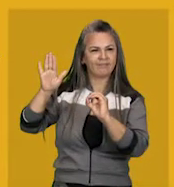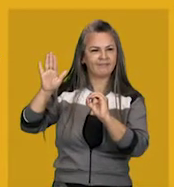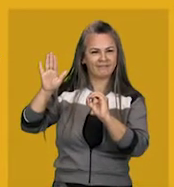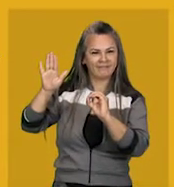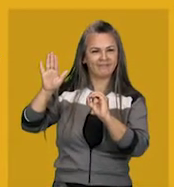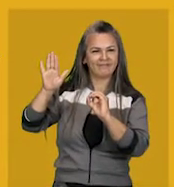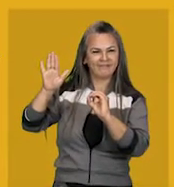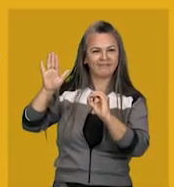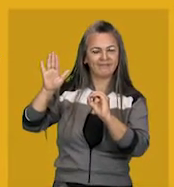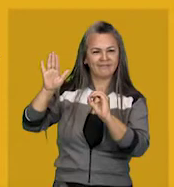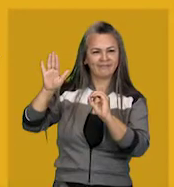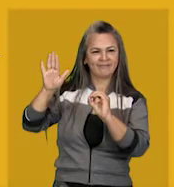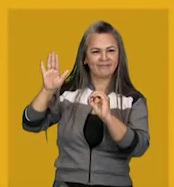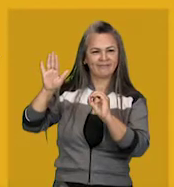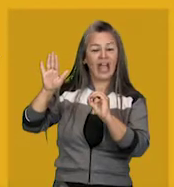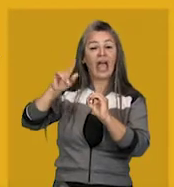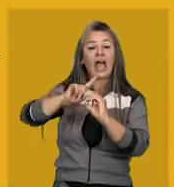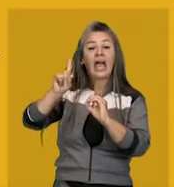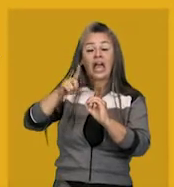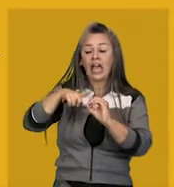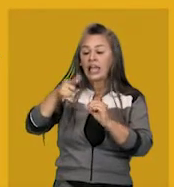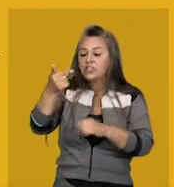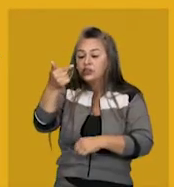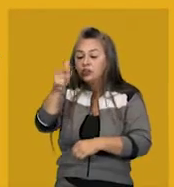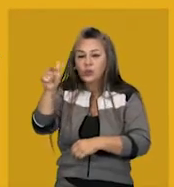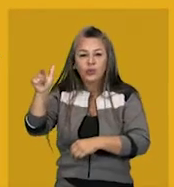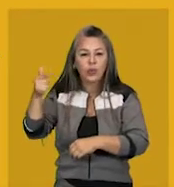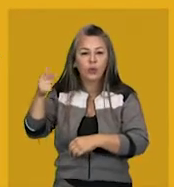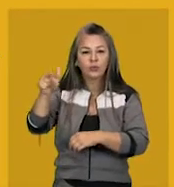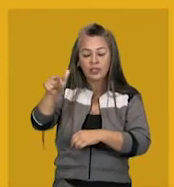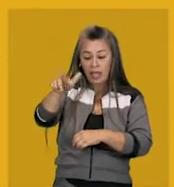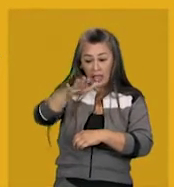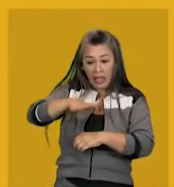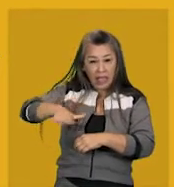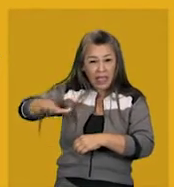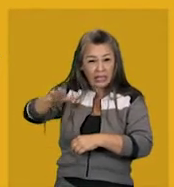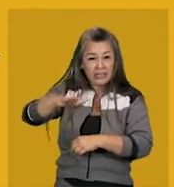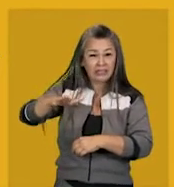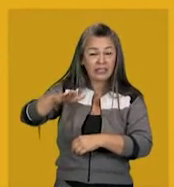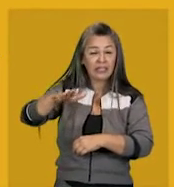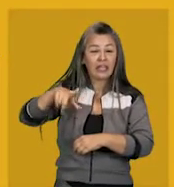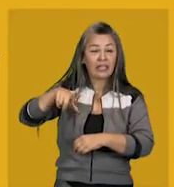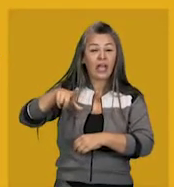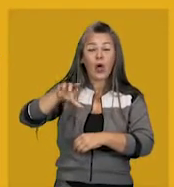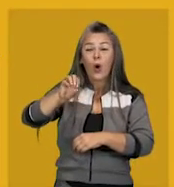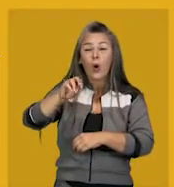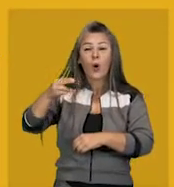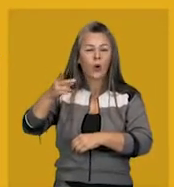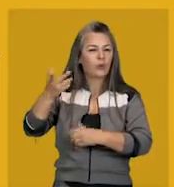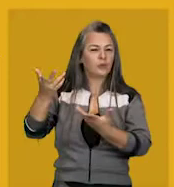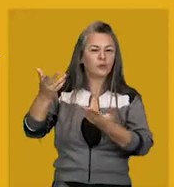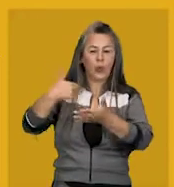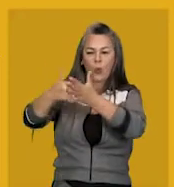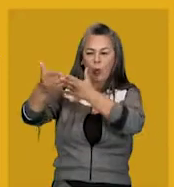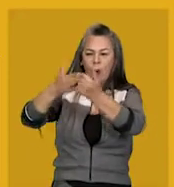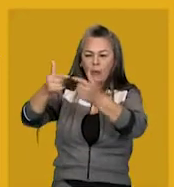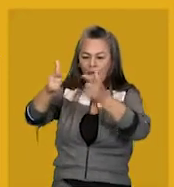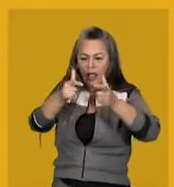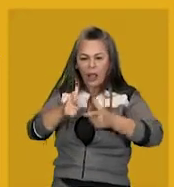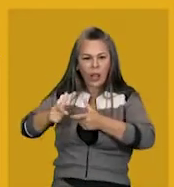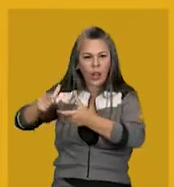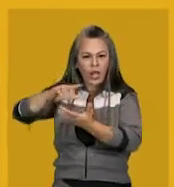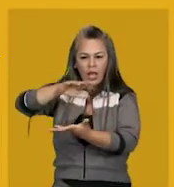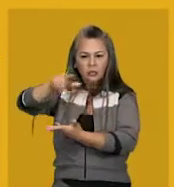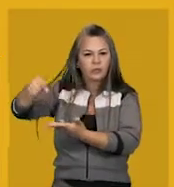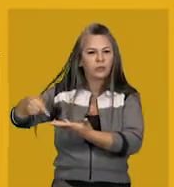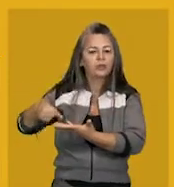Grécia Antiga. Não se encontra mais em toda a vastidão da nossa terra. Voou além dos céus. É uma crítica aí, ó. Tem honra mais, né? As